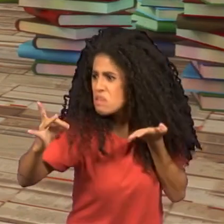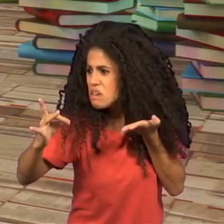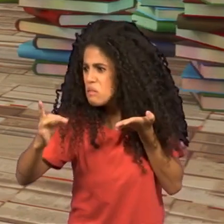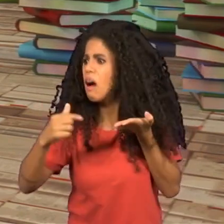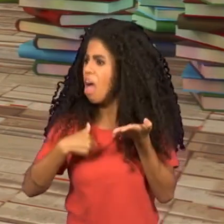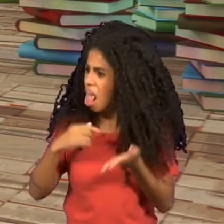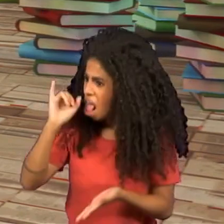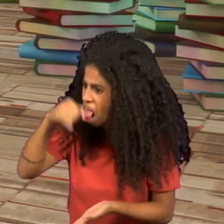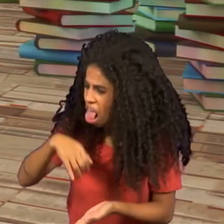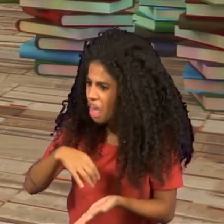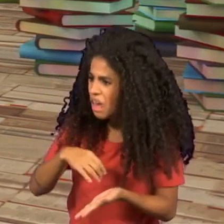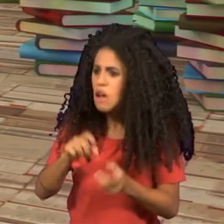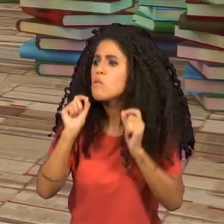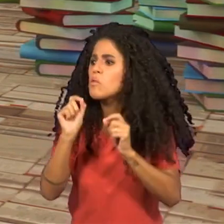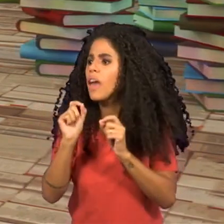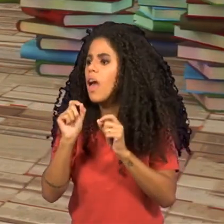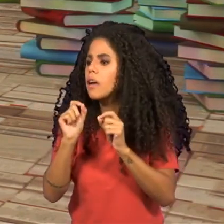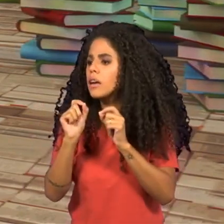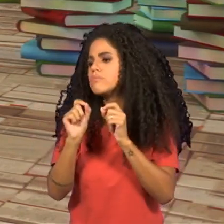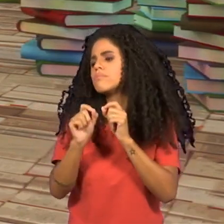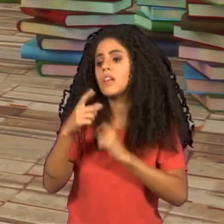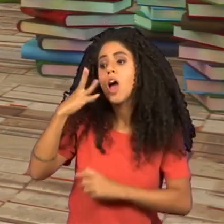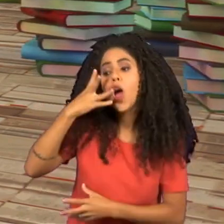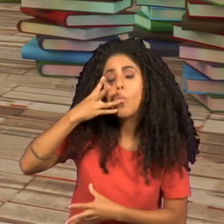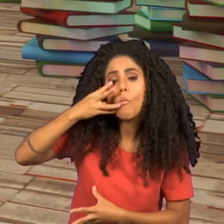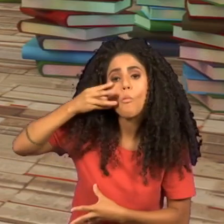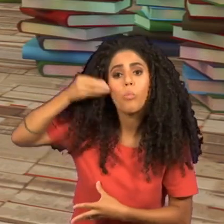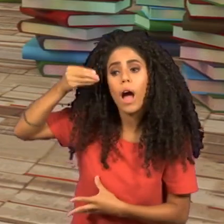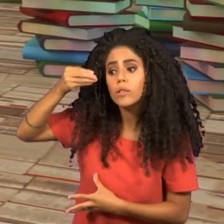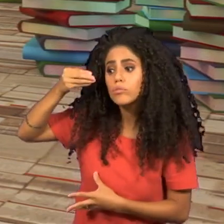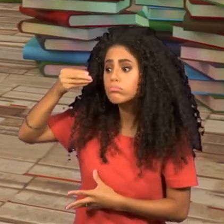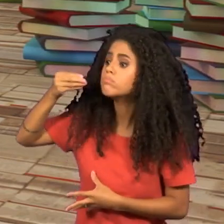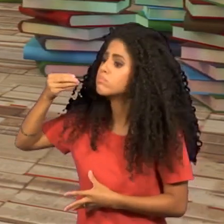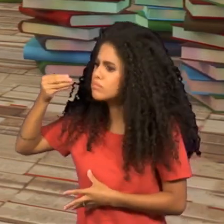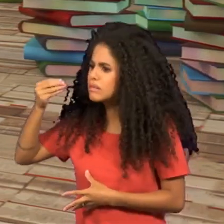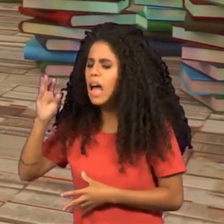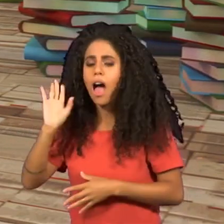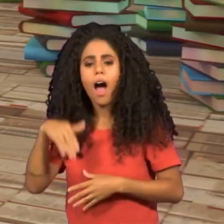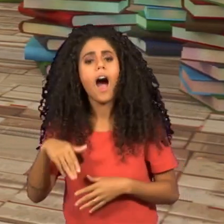inimigo é o gato asaparências